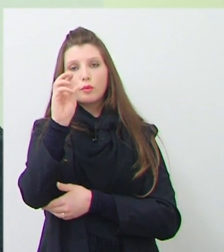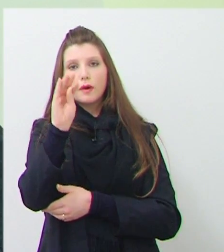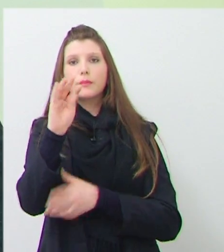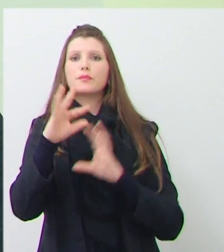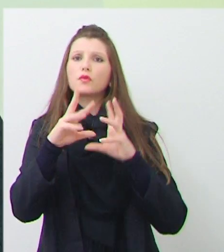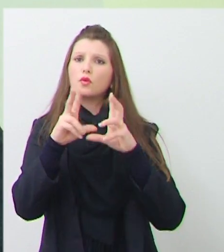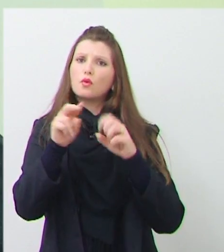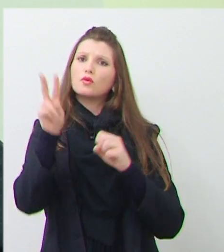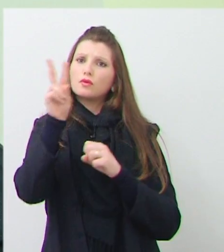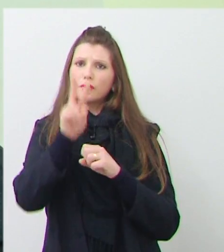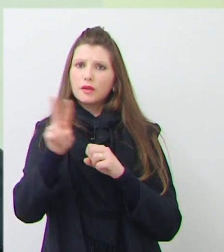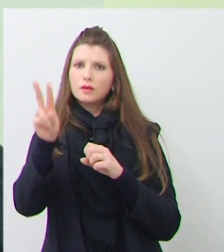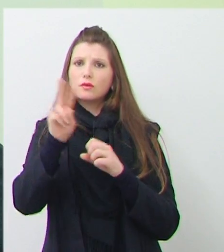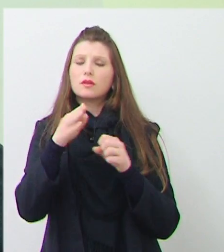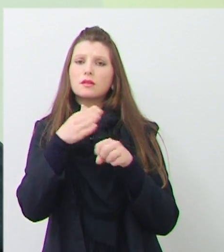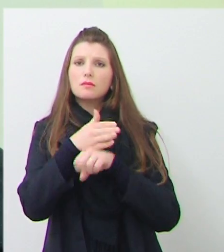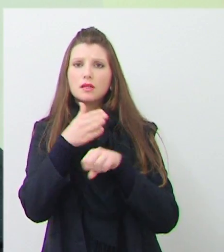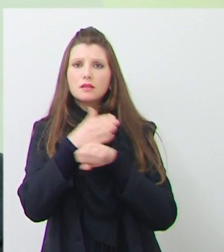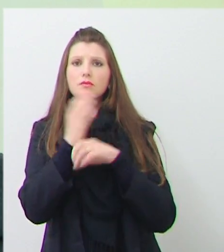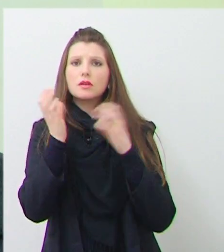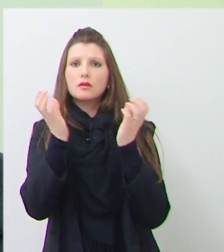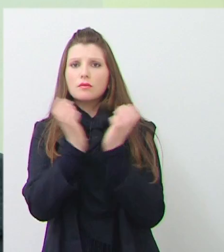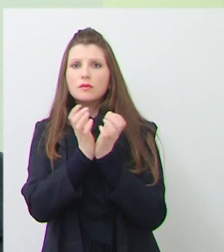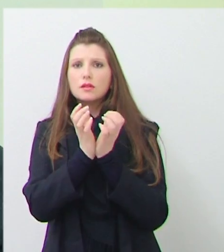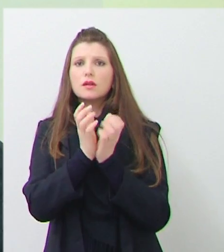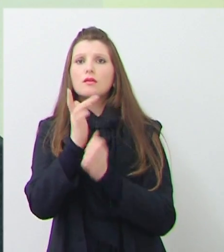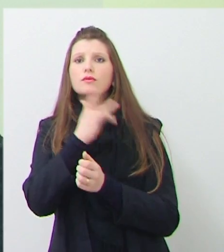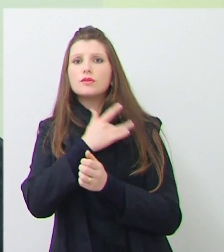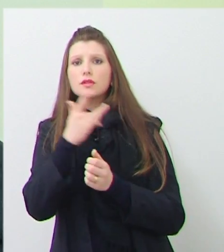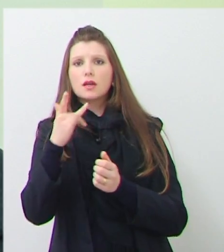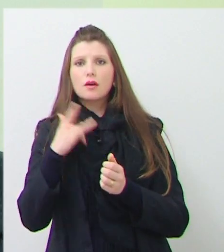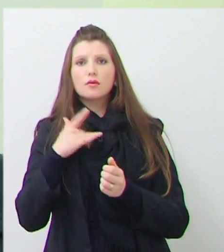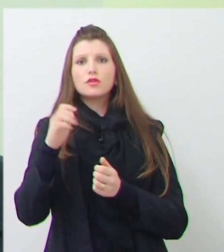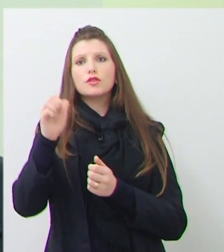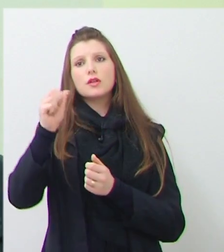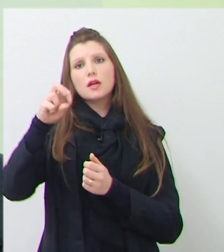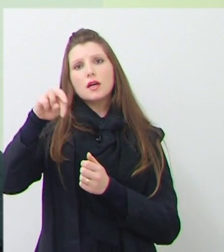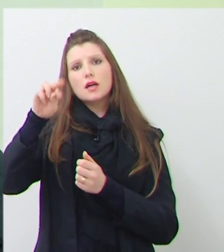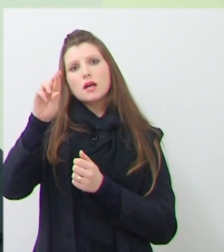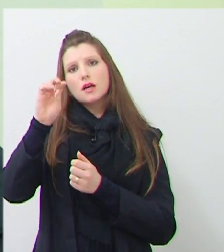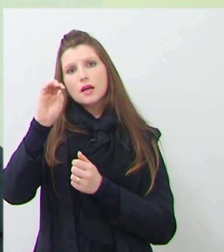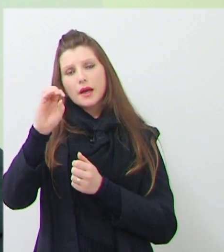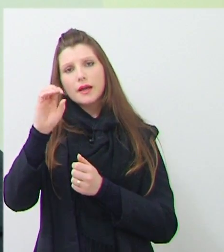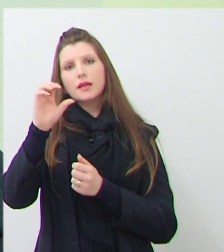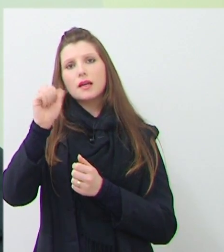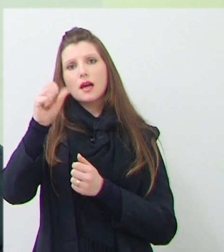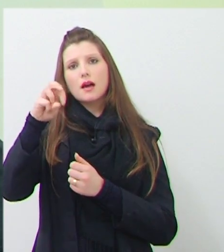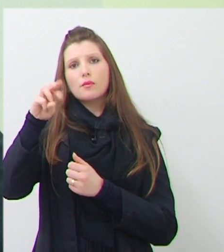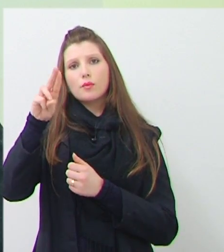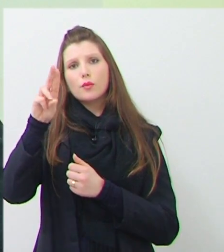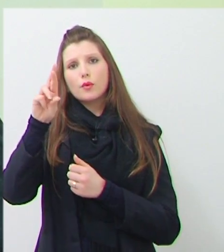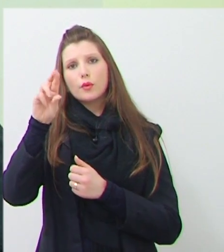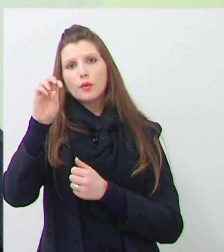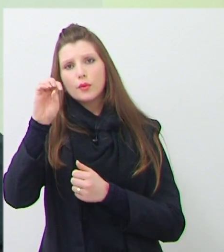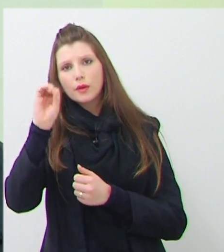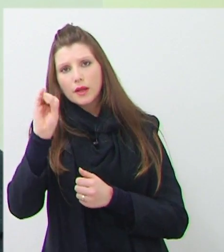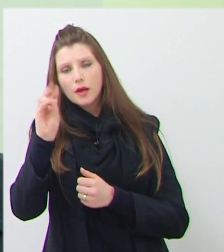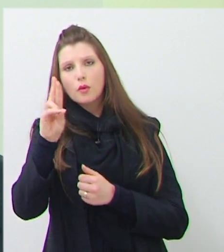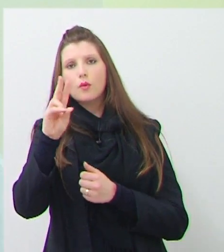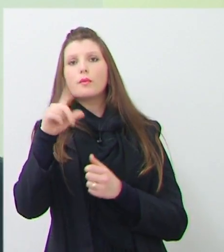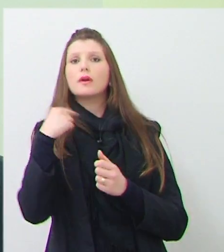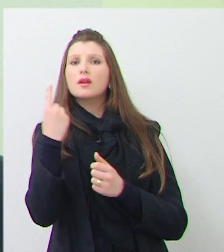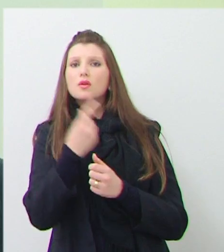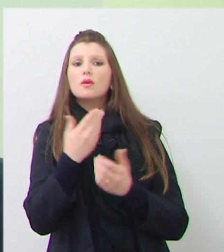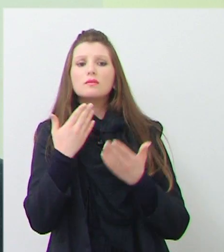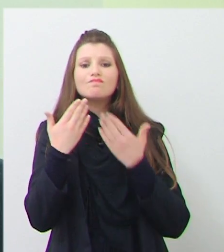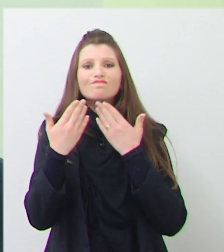que participam das comissões de saúde, das câmaras de vereadores da ANREC, AMESC e AMUREL, para que nós possamos debater, a partir